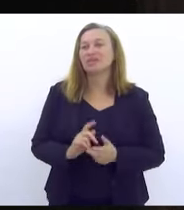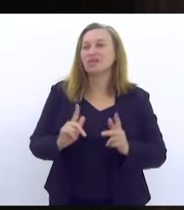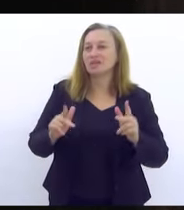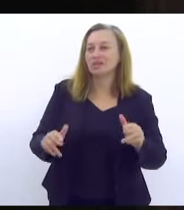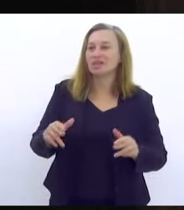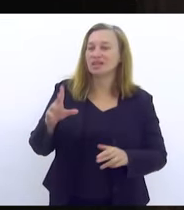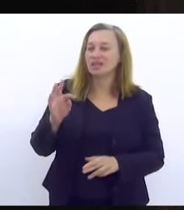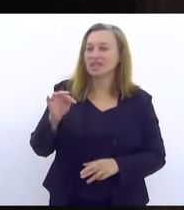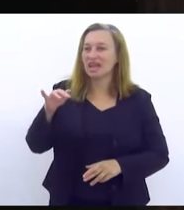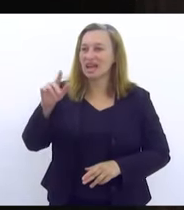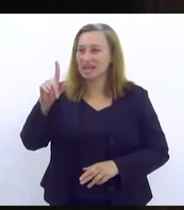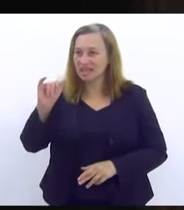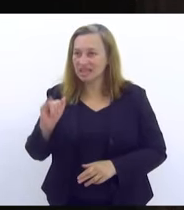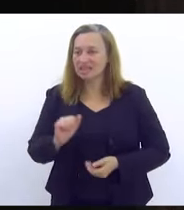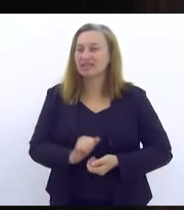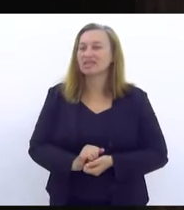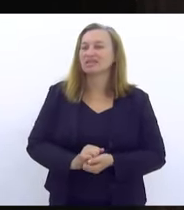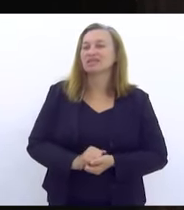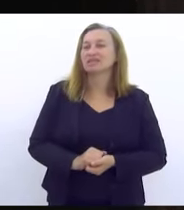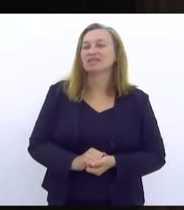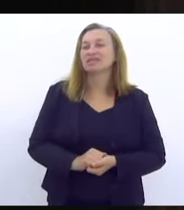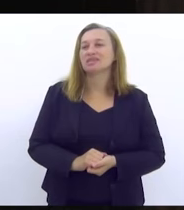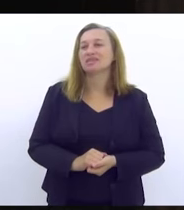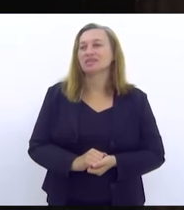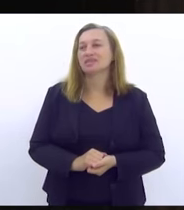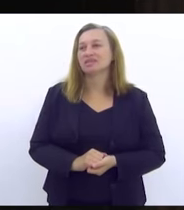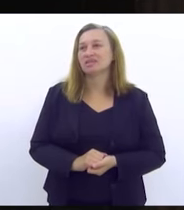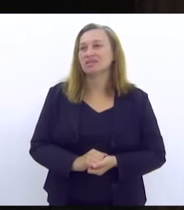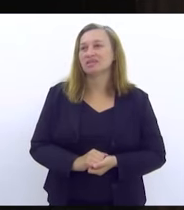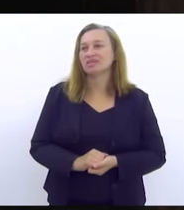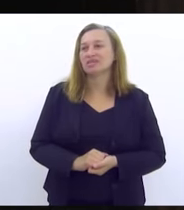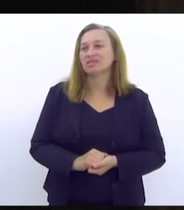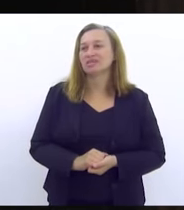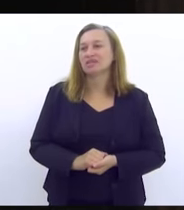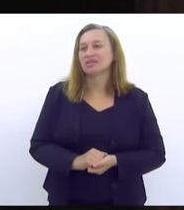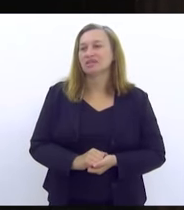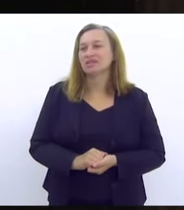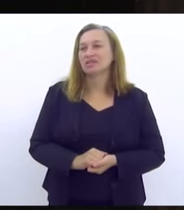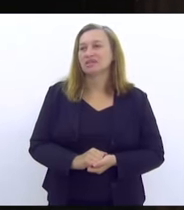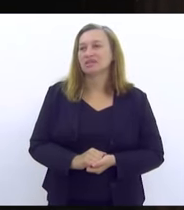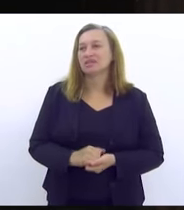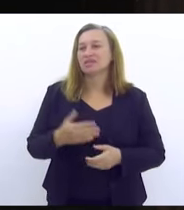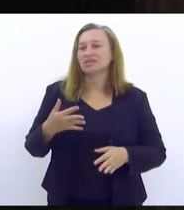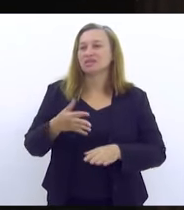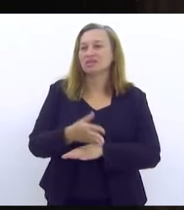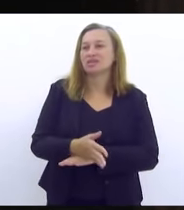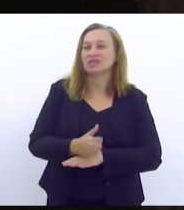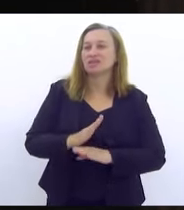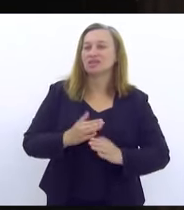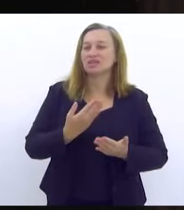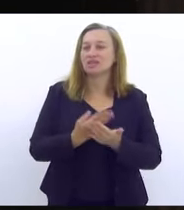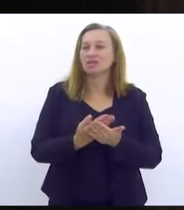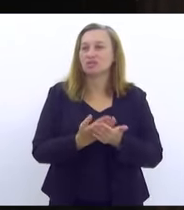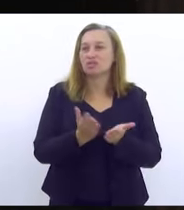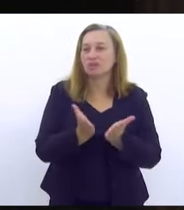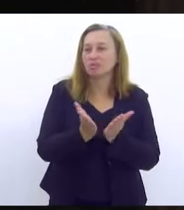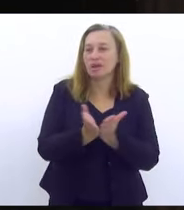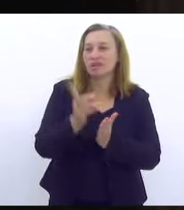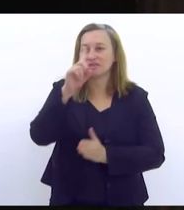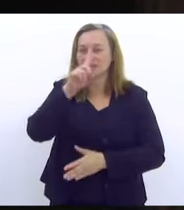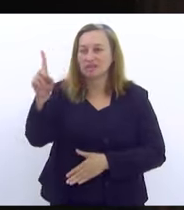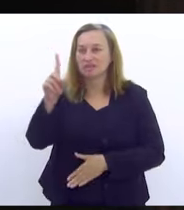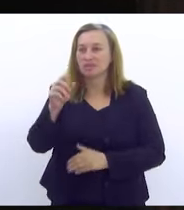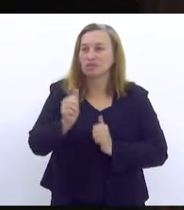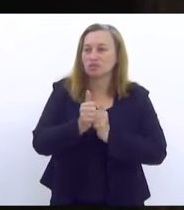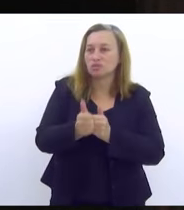né, veio dar o testemunho dela, eu quero também deixar o meu testemunho, né? Eu cheguei na EBI acompanhada da minha mãe aos